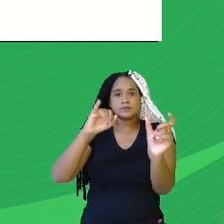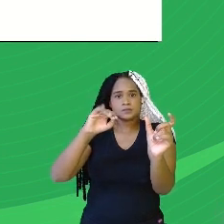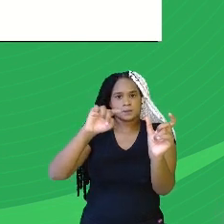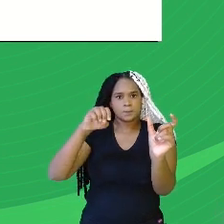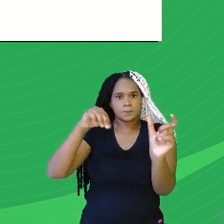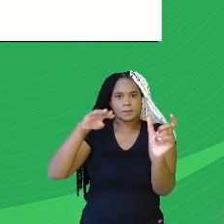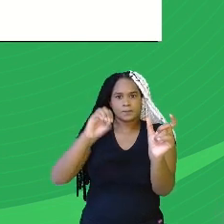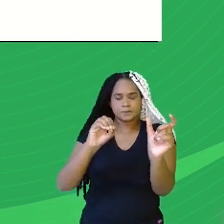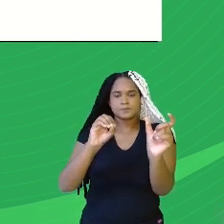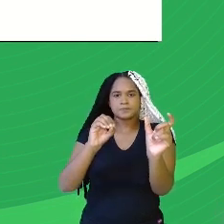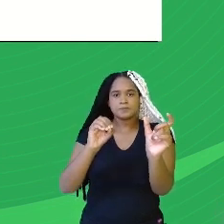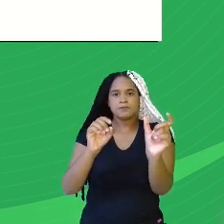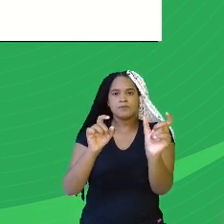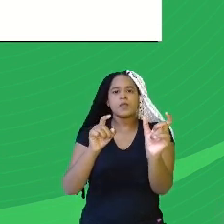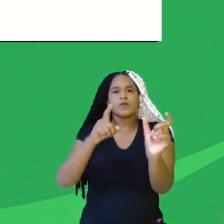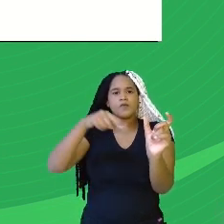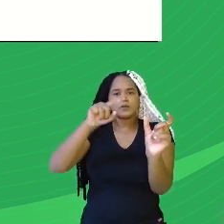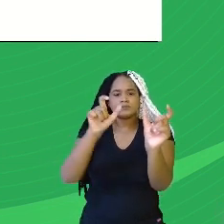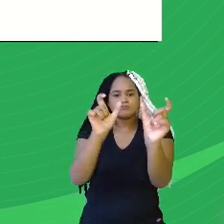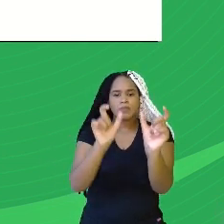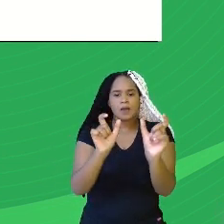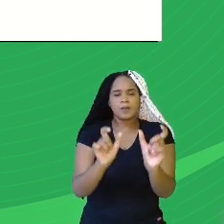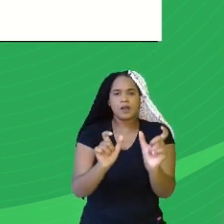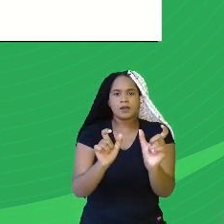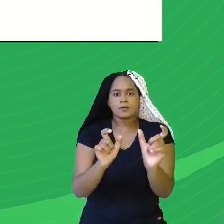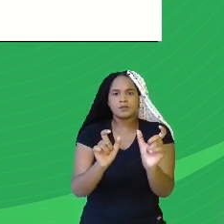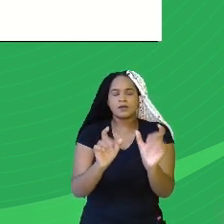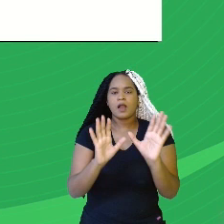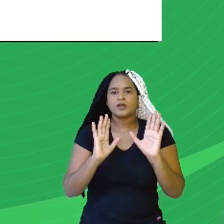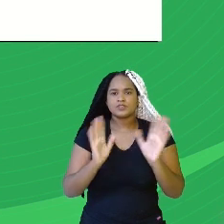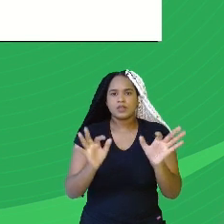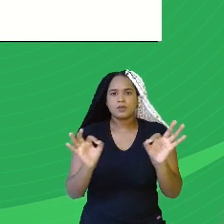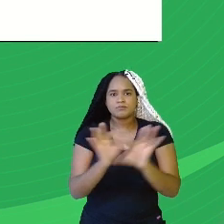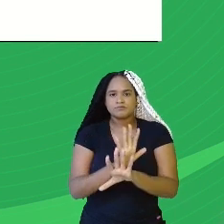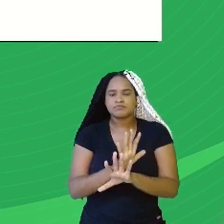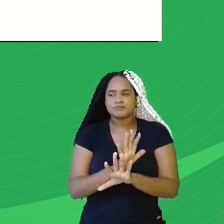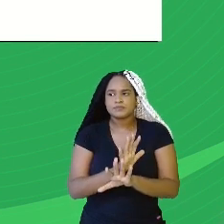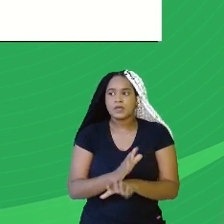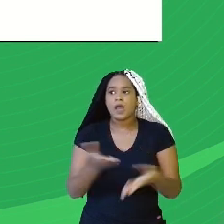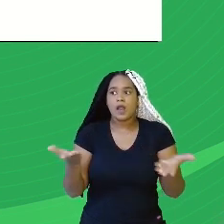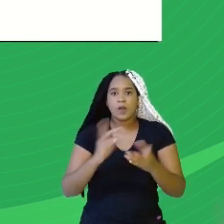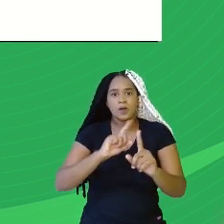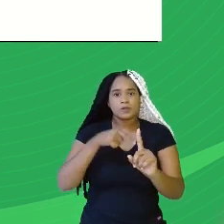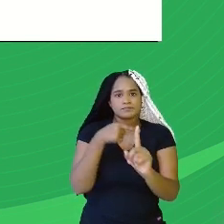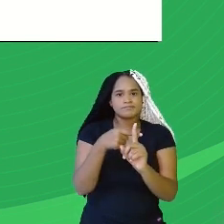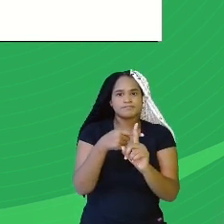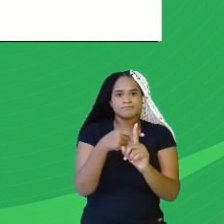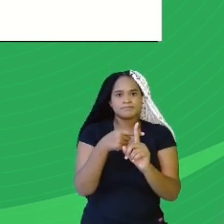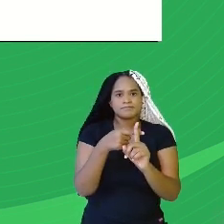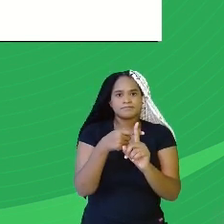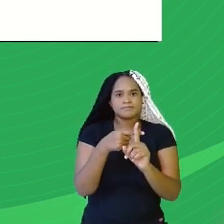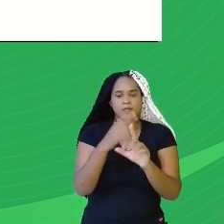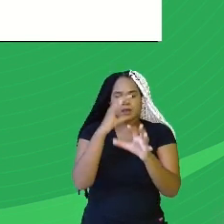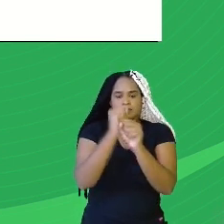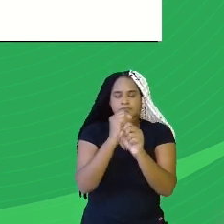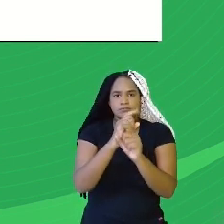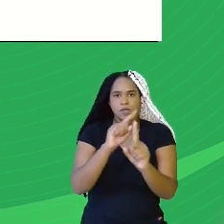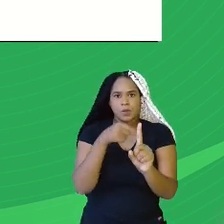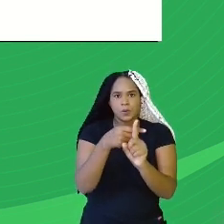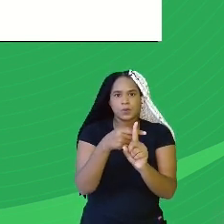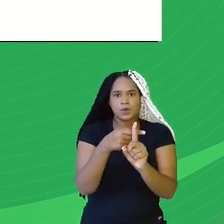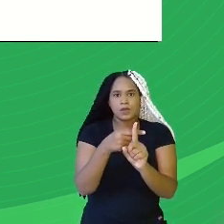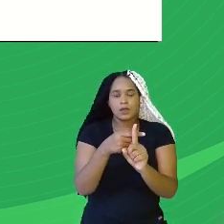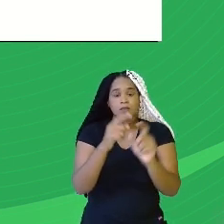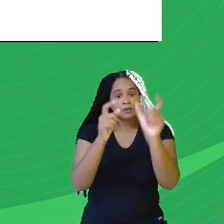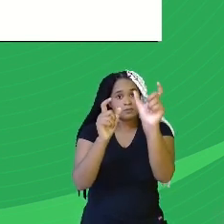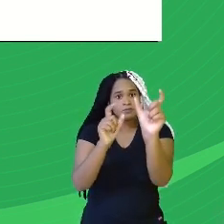devido lugar, está tudo no quadro, o que é que eu faço agora? Não é adição? Então soma.